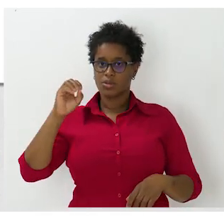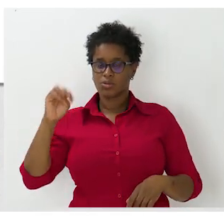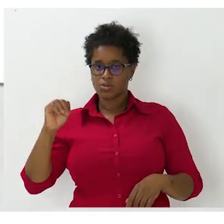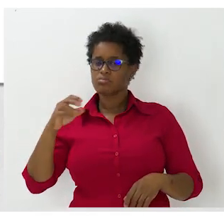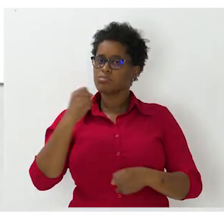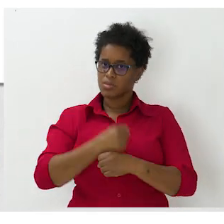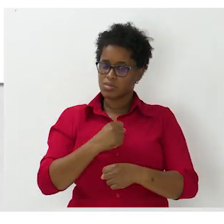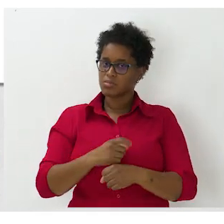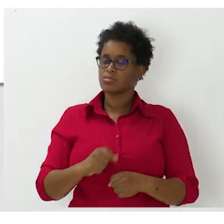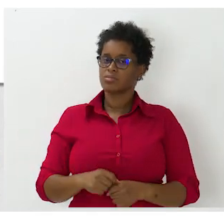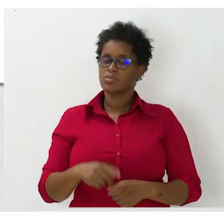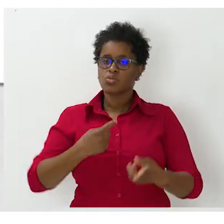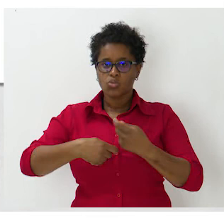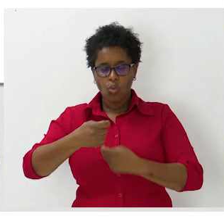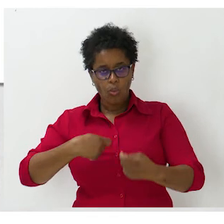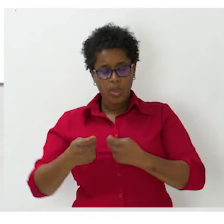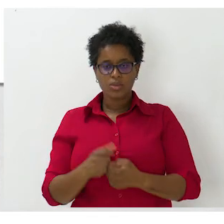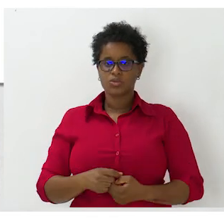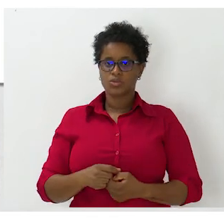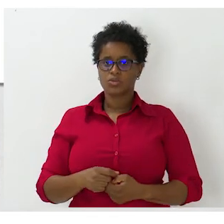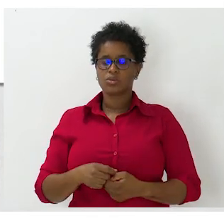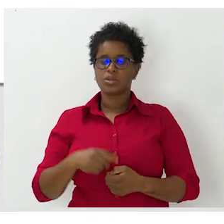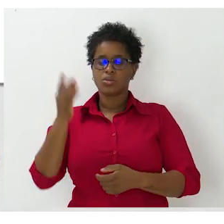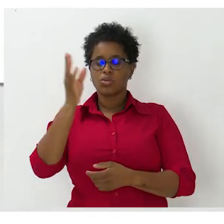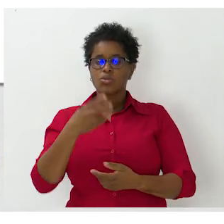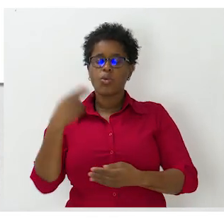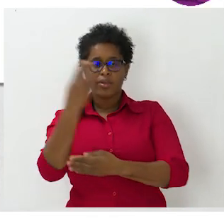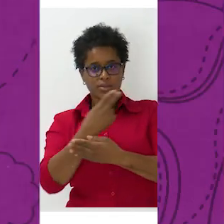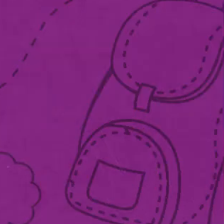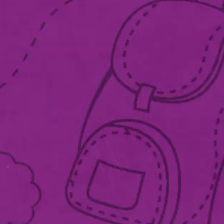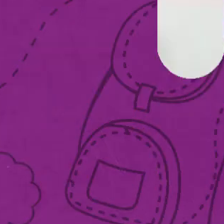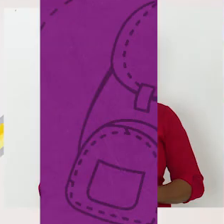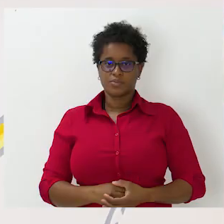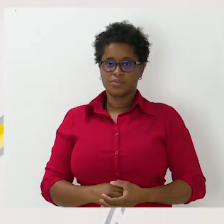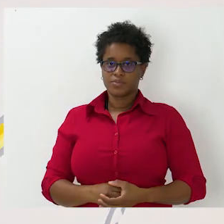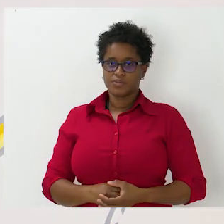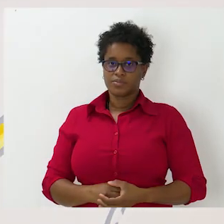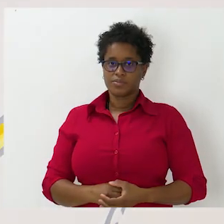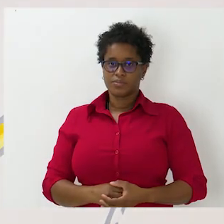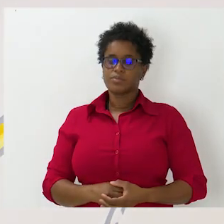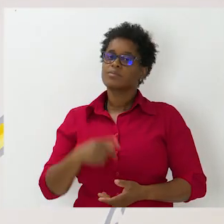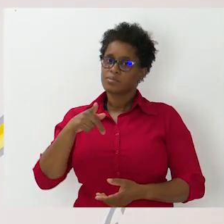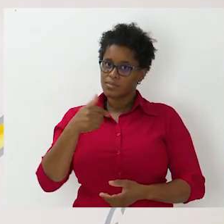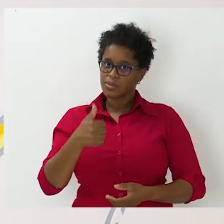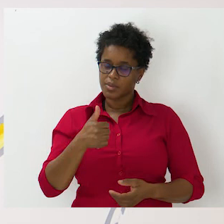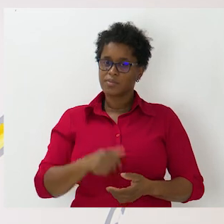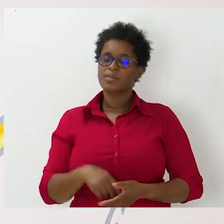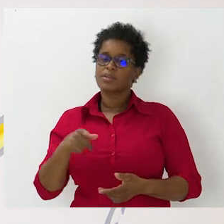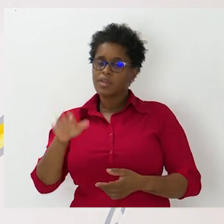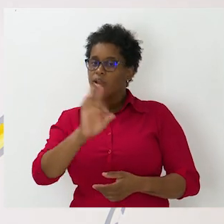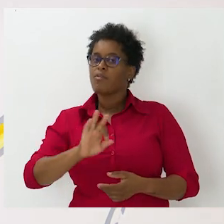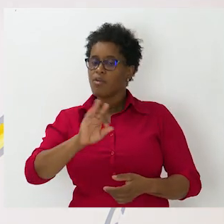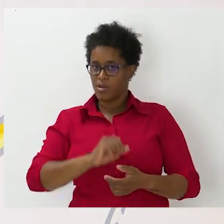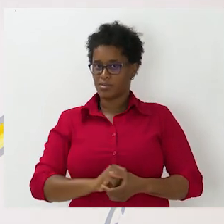ocupavam-se no comércio e no artesanato. Muito bem, desta